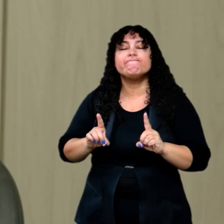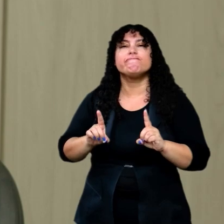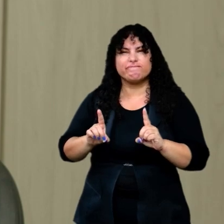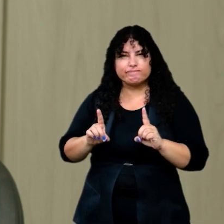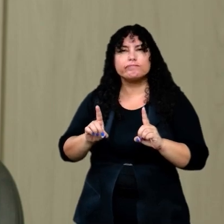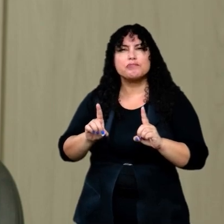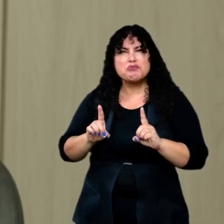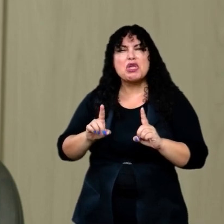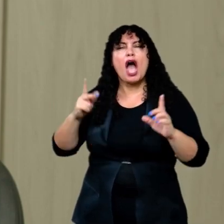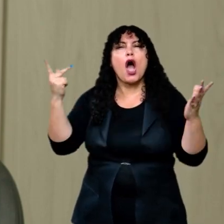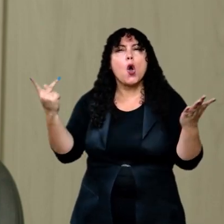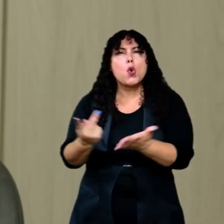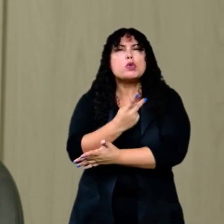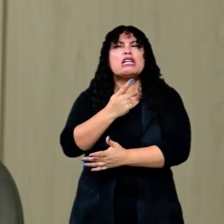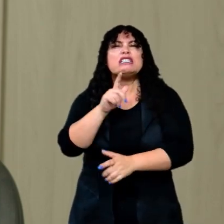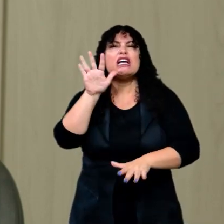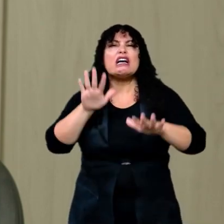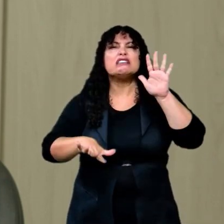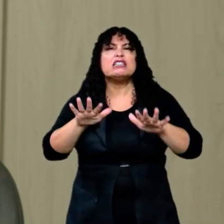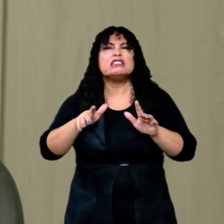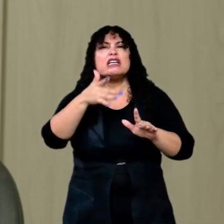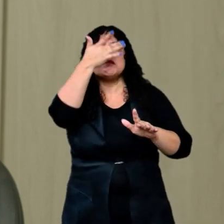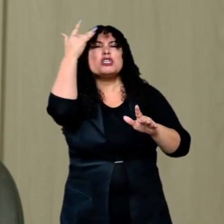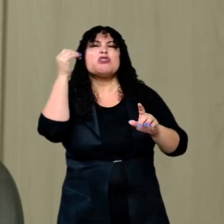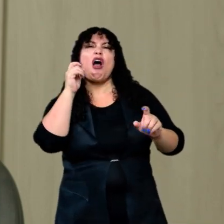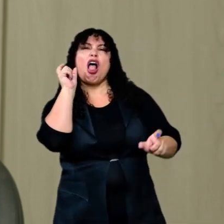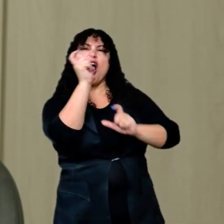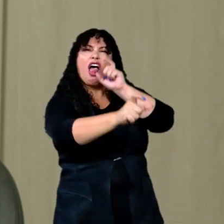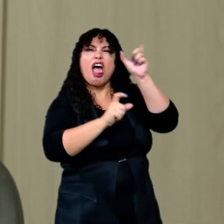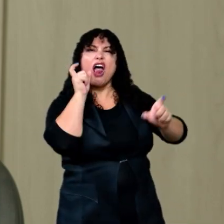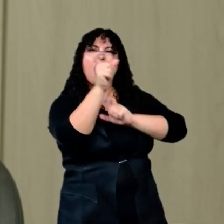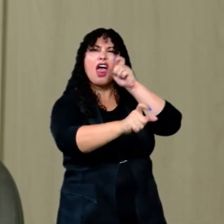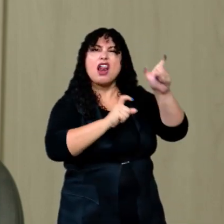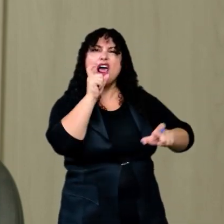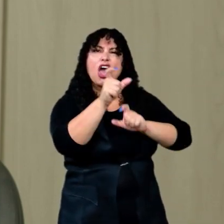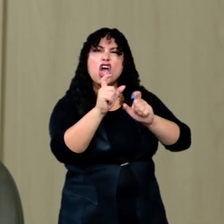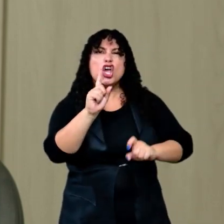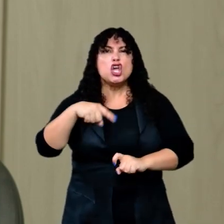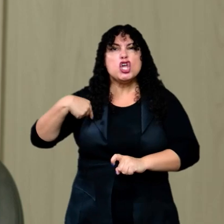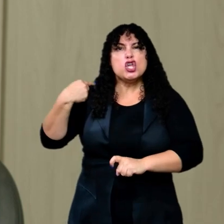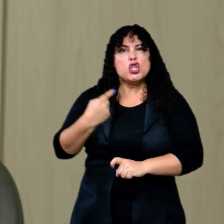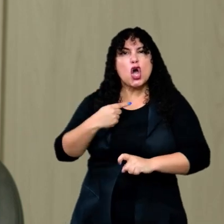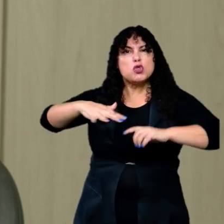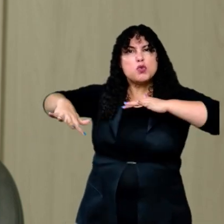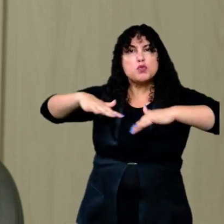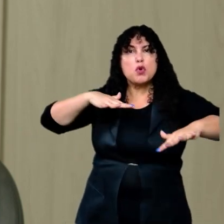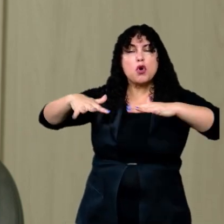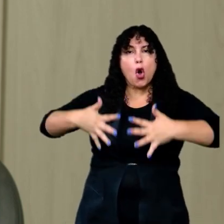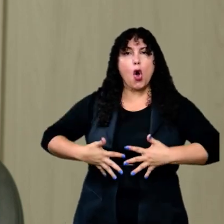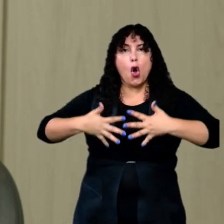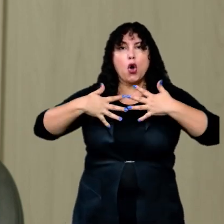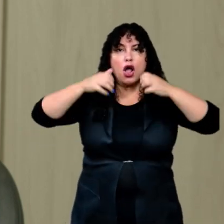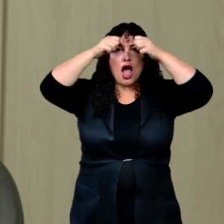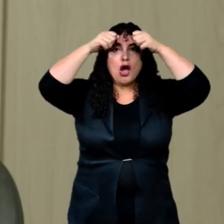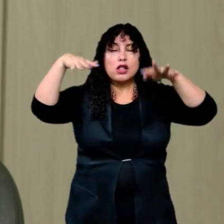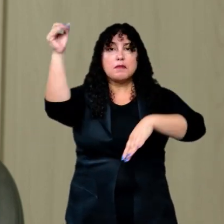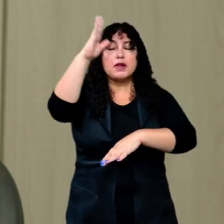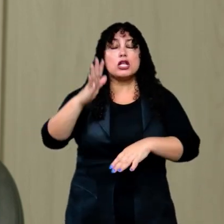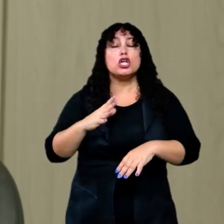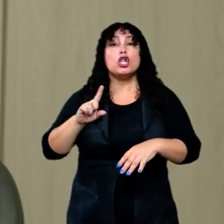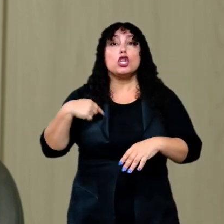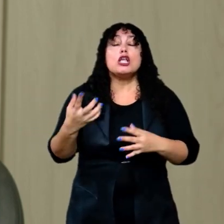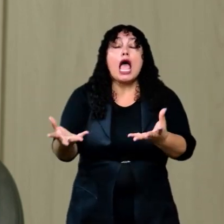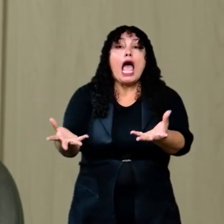deficiência, acontece de muitas vezes essas pessoas serem atacadas. E nós que somos no movimento Orgulho Autista Brasil, a gente